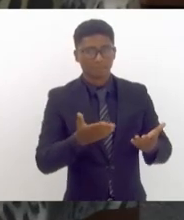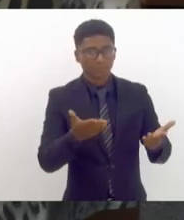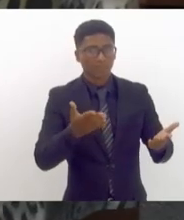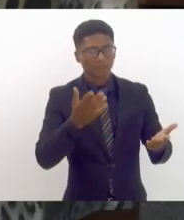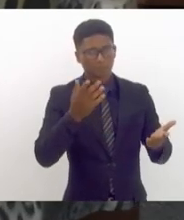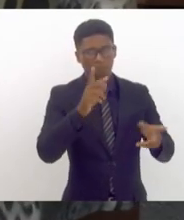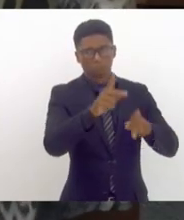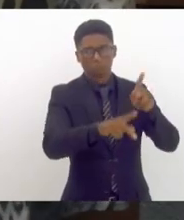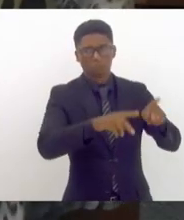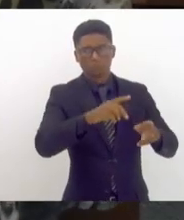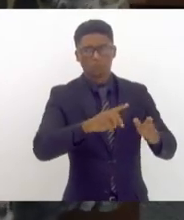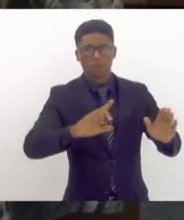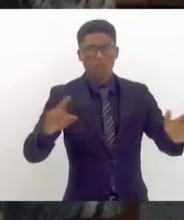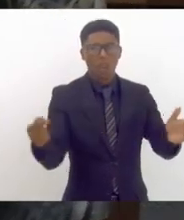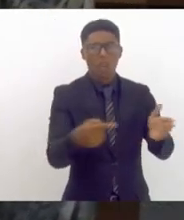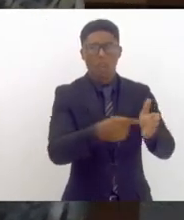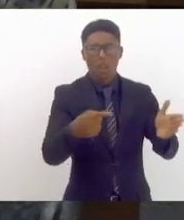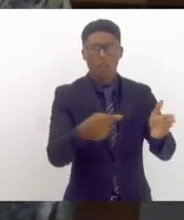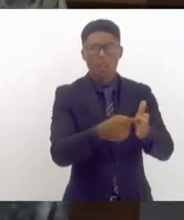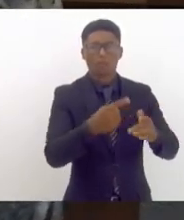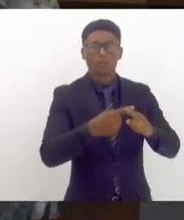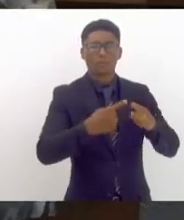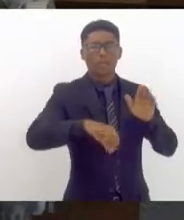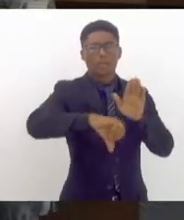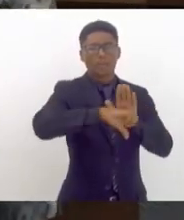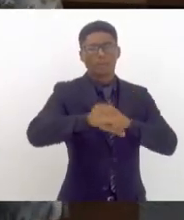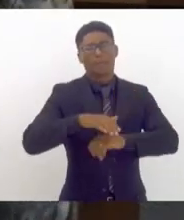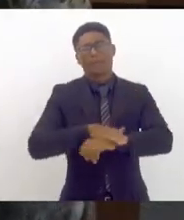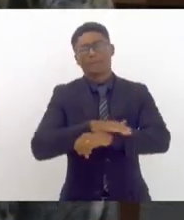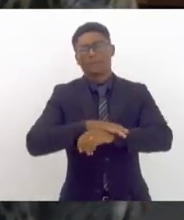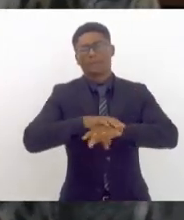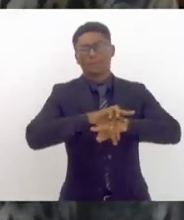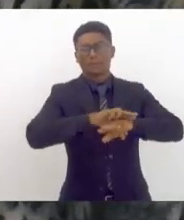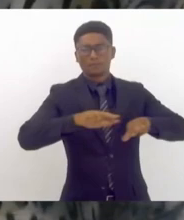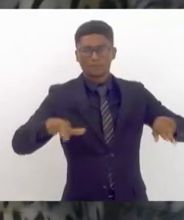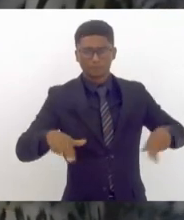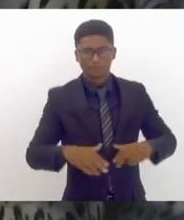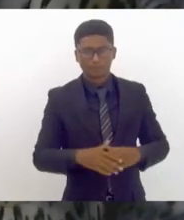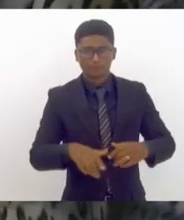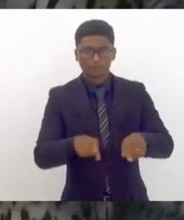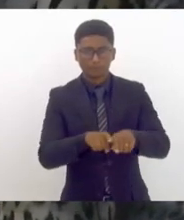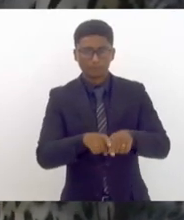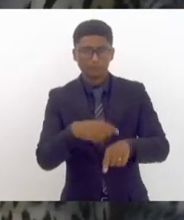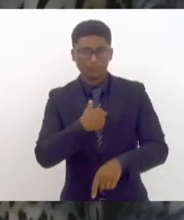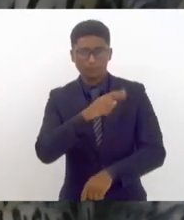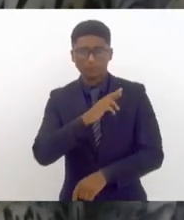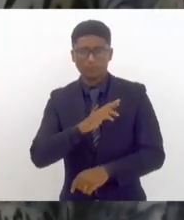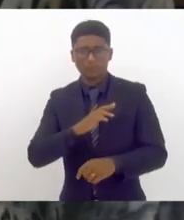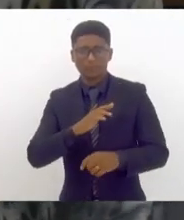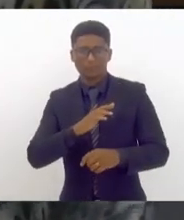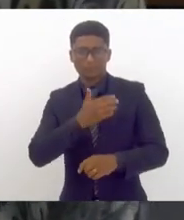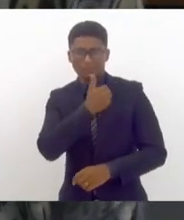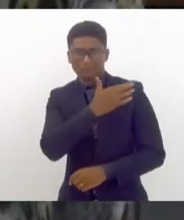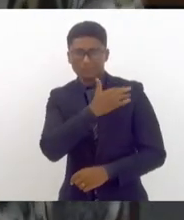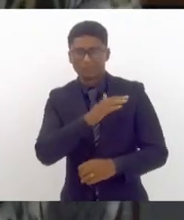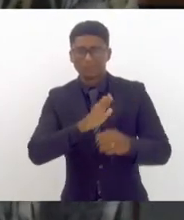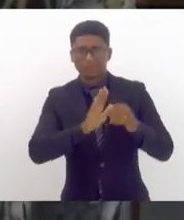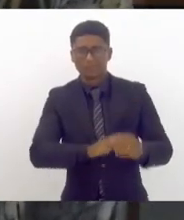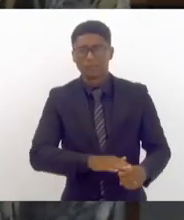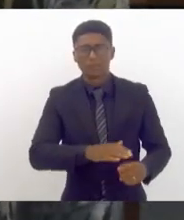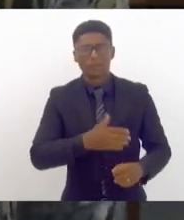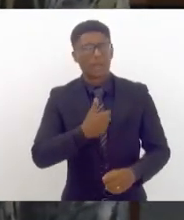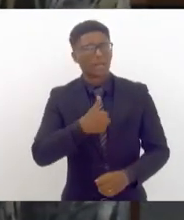queixas contra os crimes raciais e de delitos de intolerância, de qualquer